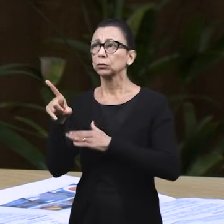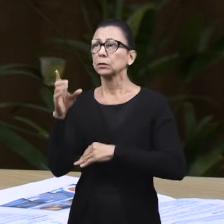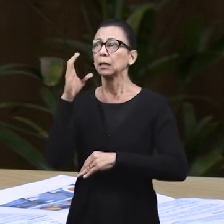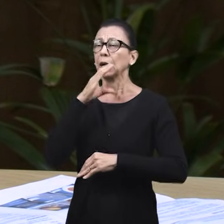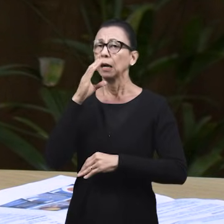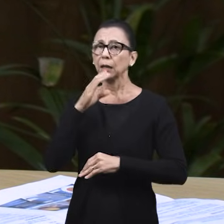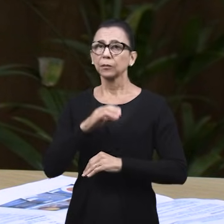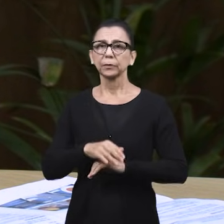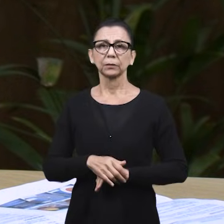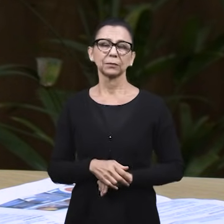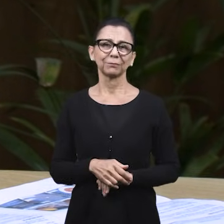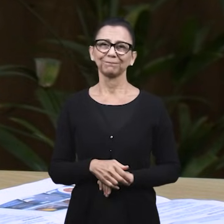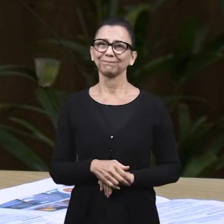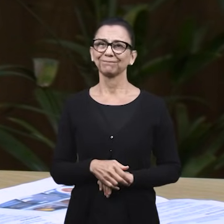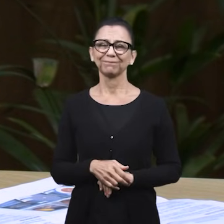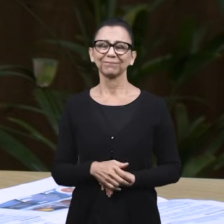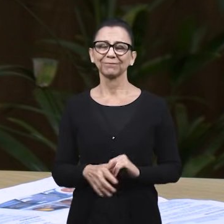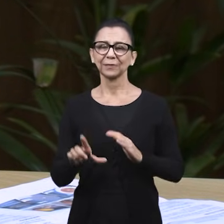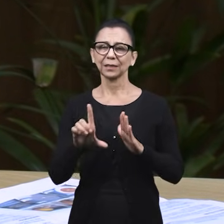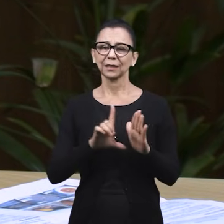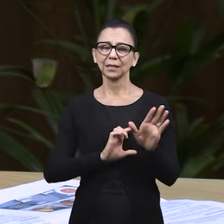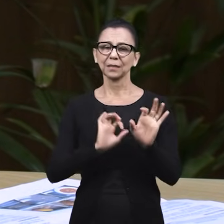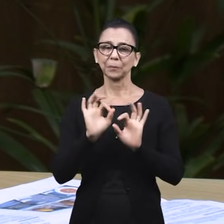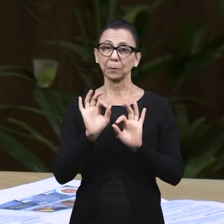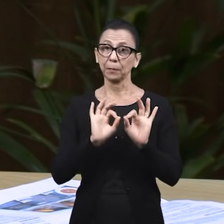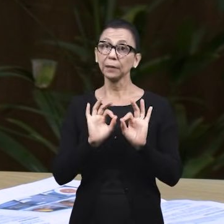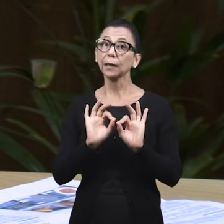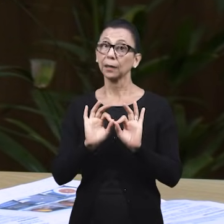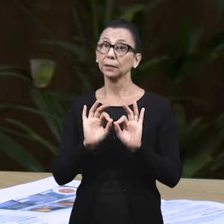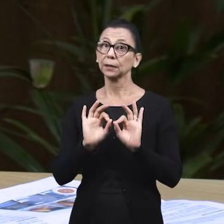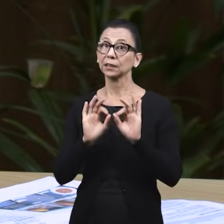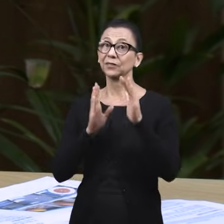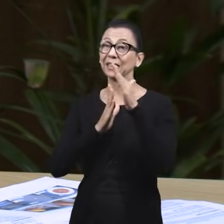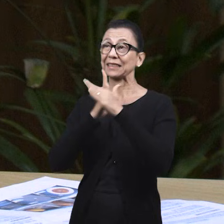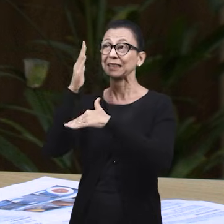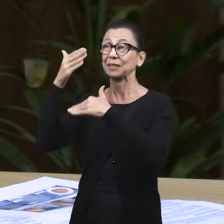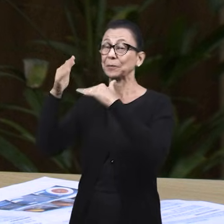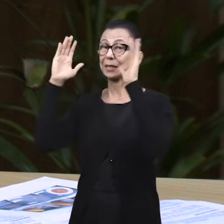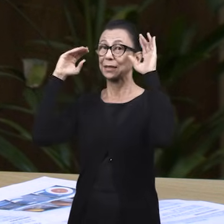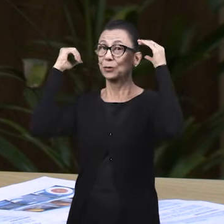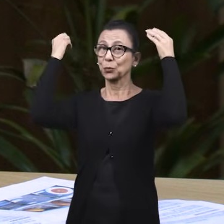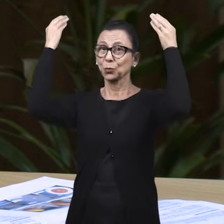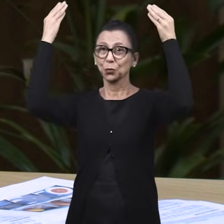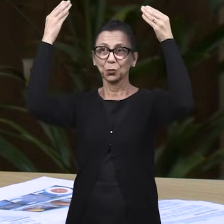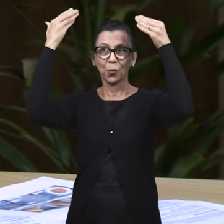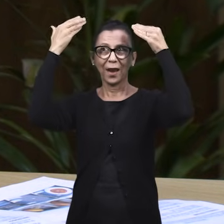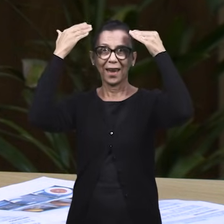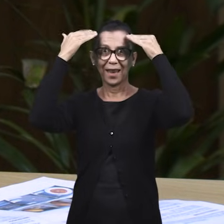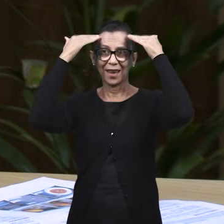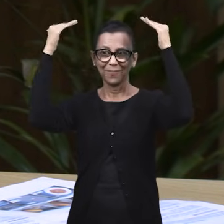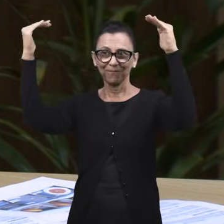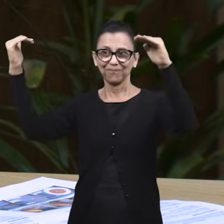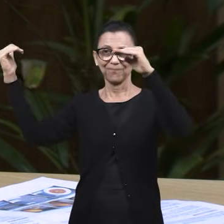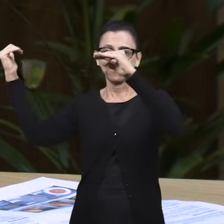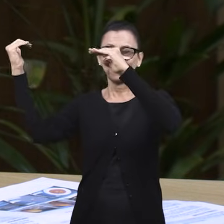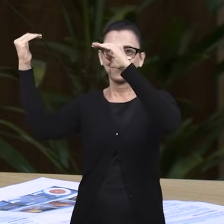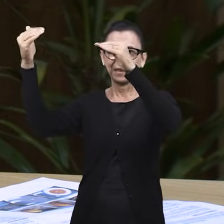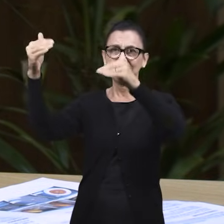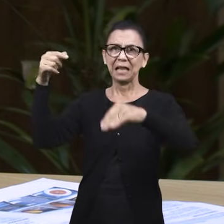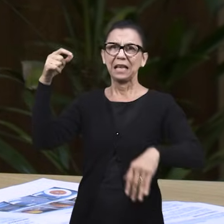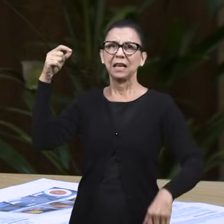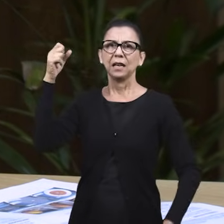tem que ter um preparo para falar com o Senhor, né? Você falar com o Rei dos Reis, você tem que ter um preparo para falar. Não é que